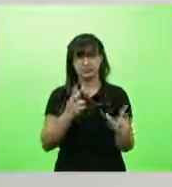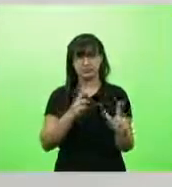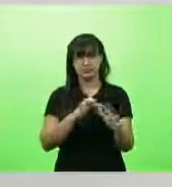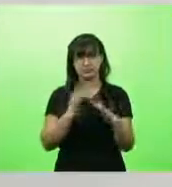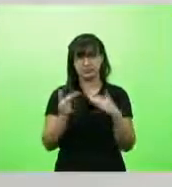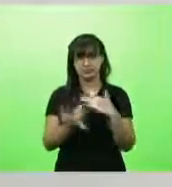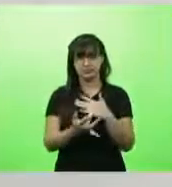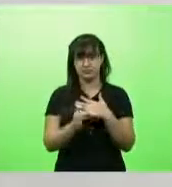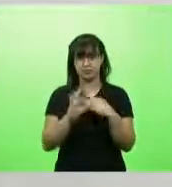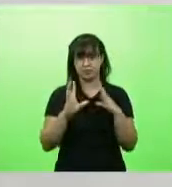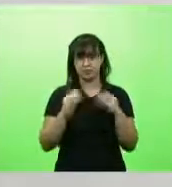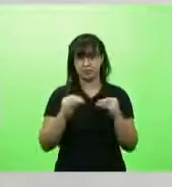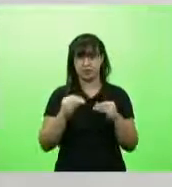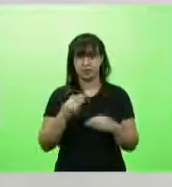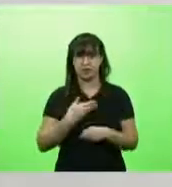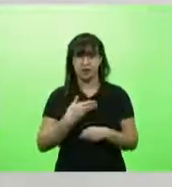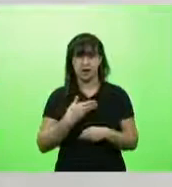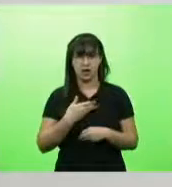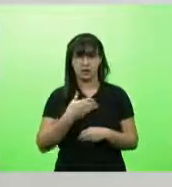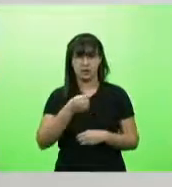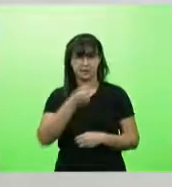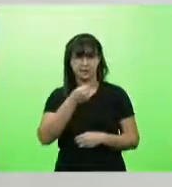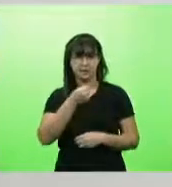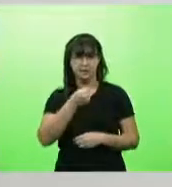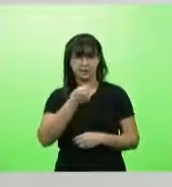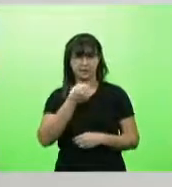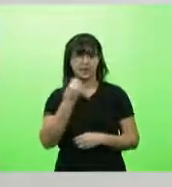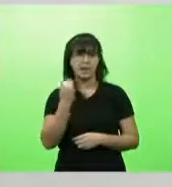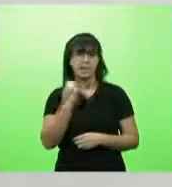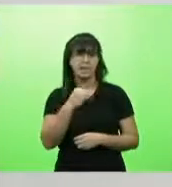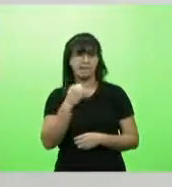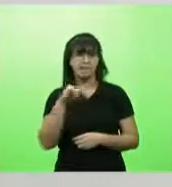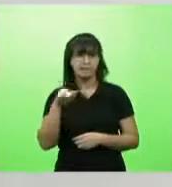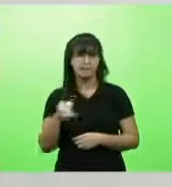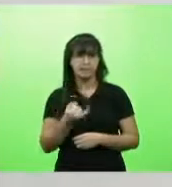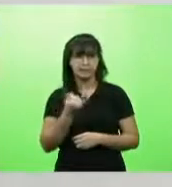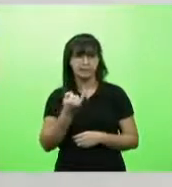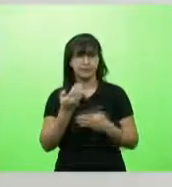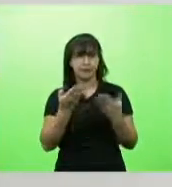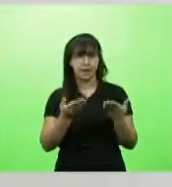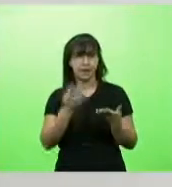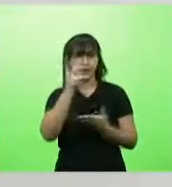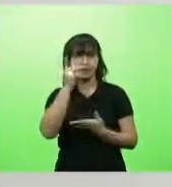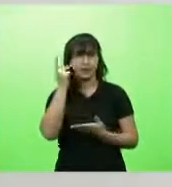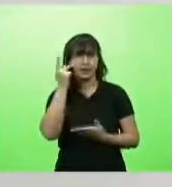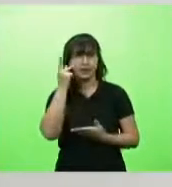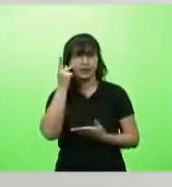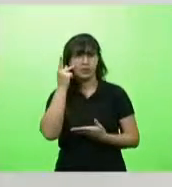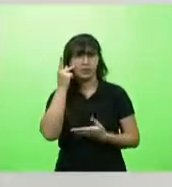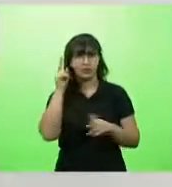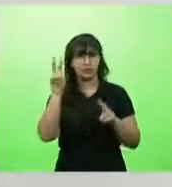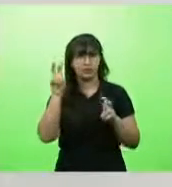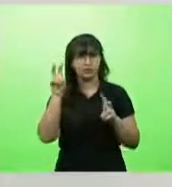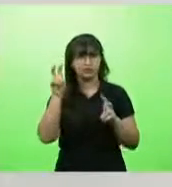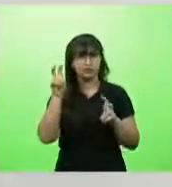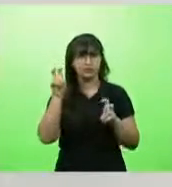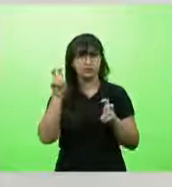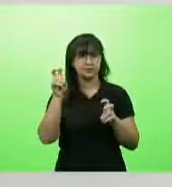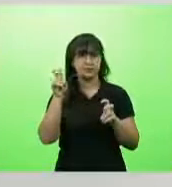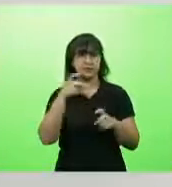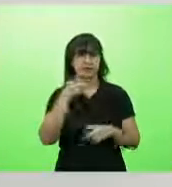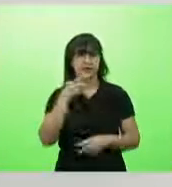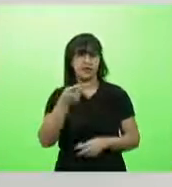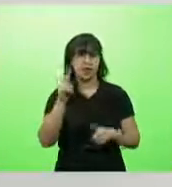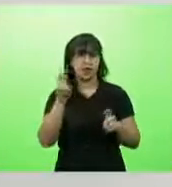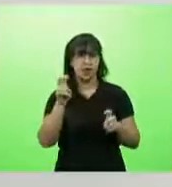colegas de imprensa, eu vou aproveitar a esteira dessa fala da deputada Paulinha com relação a essa questão do lockdown.